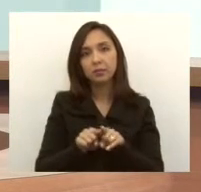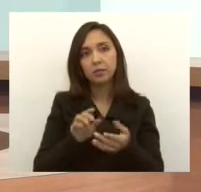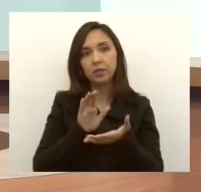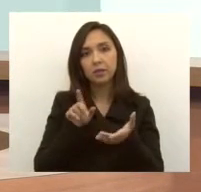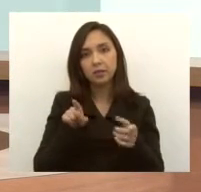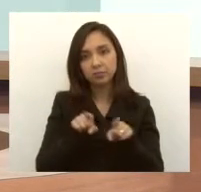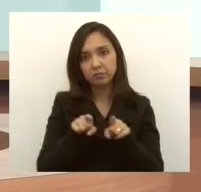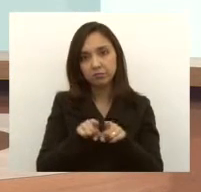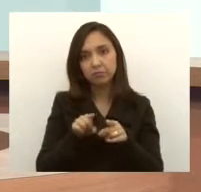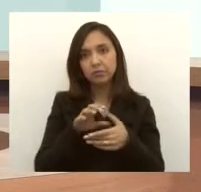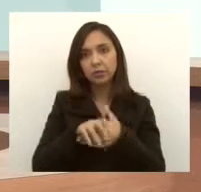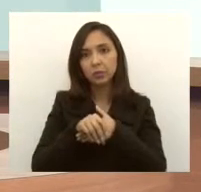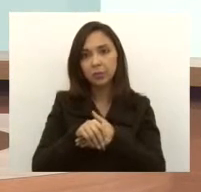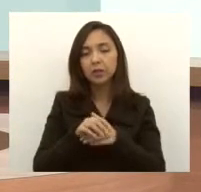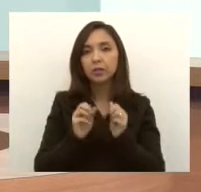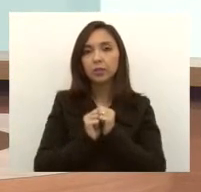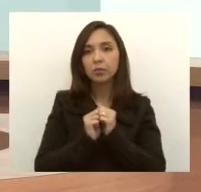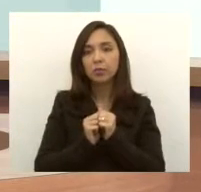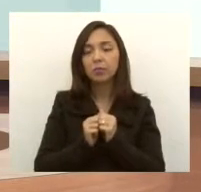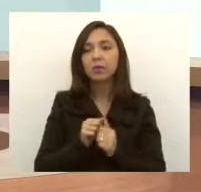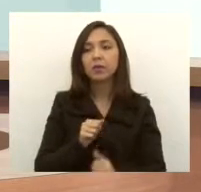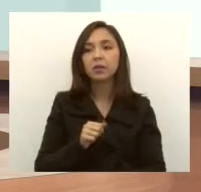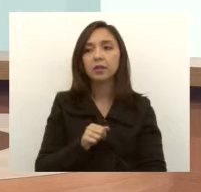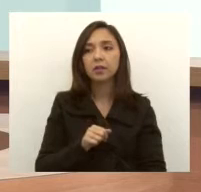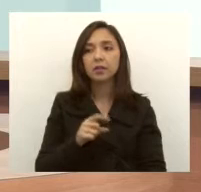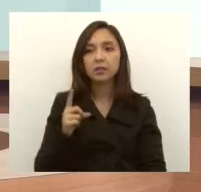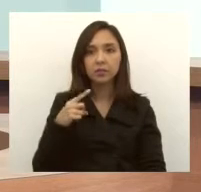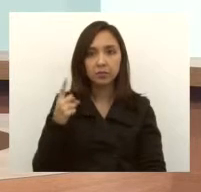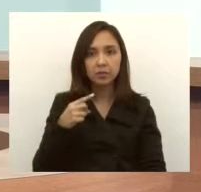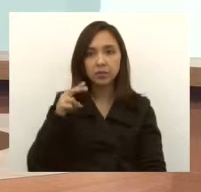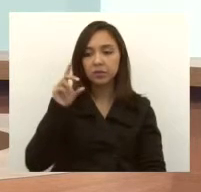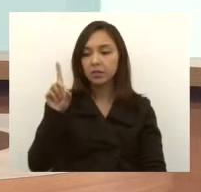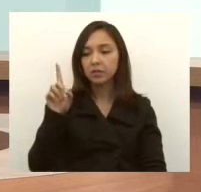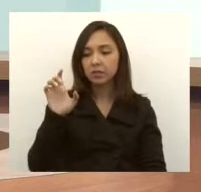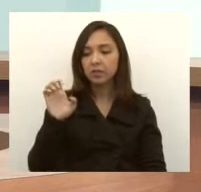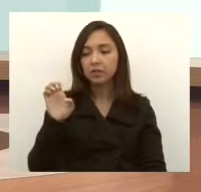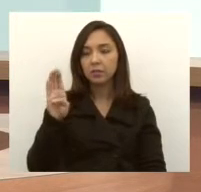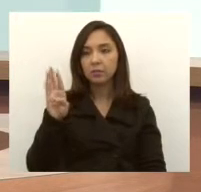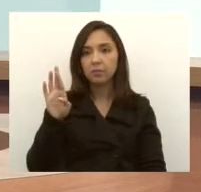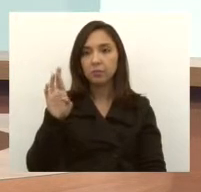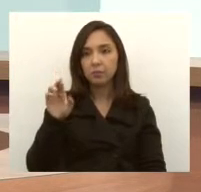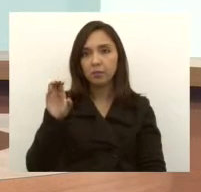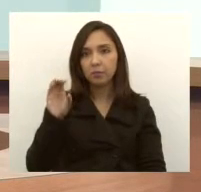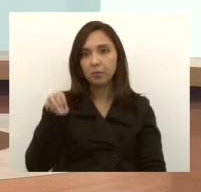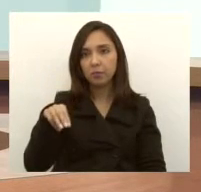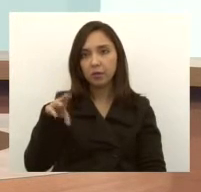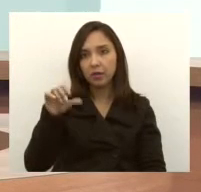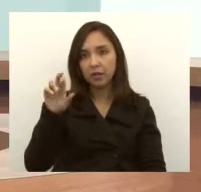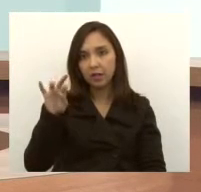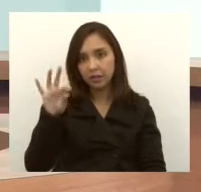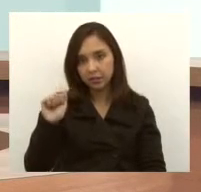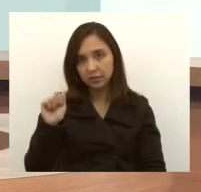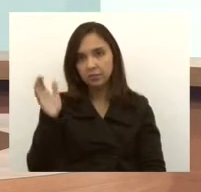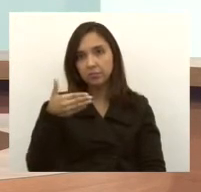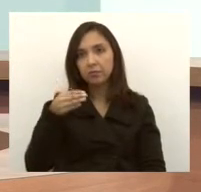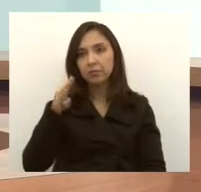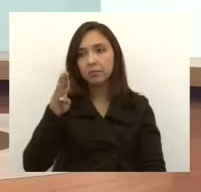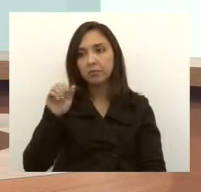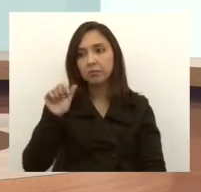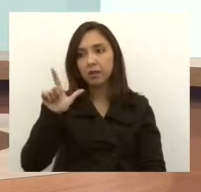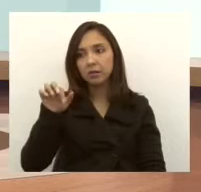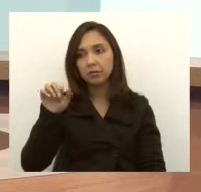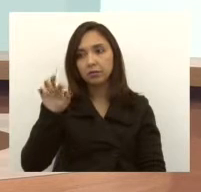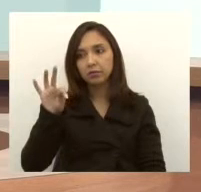o companheiro que é delegado estadual do Democrata, o Baltazar, a imprensa escrita e falada,